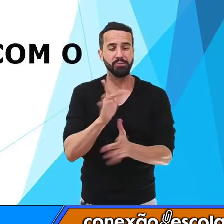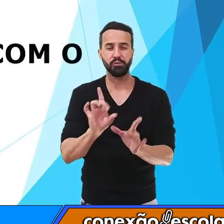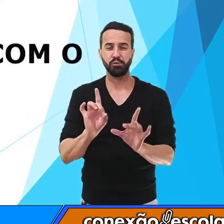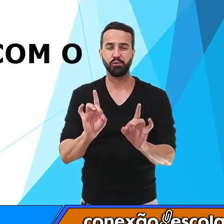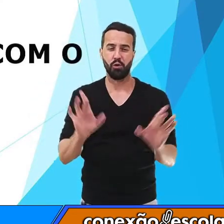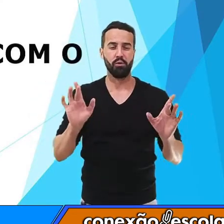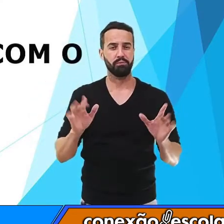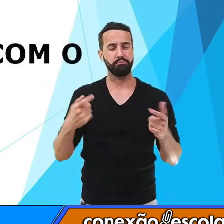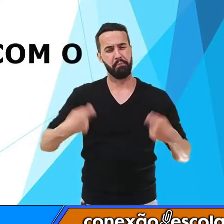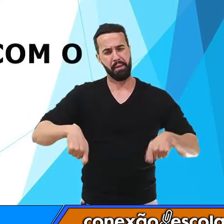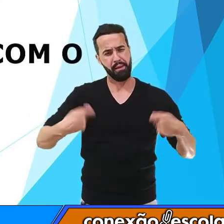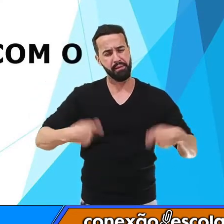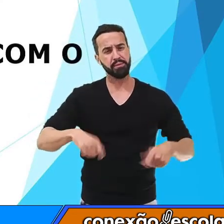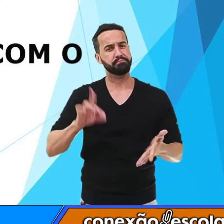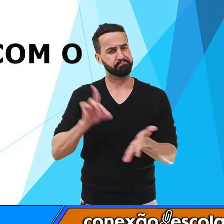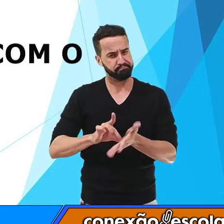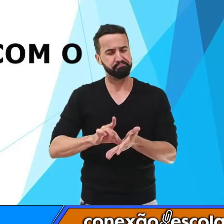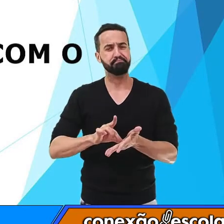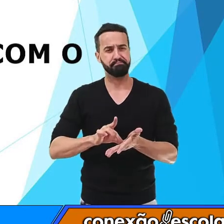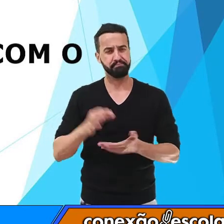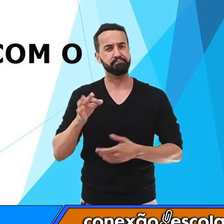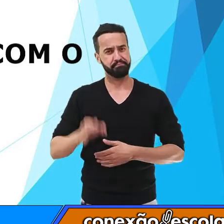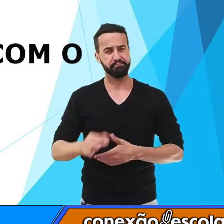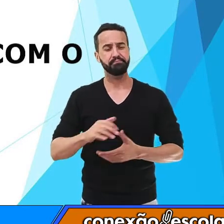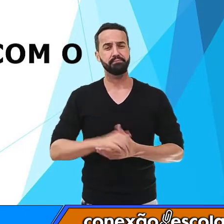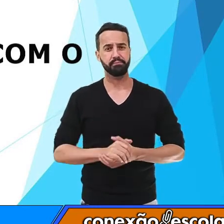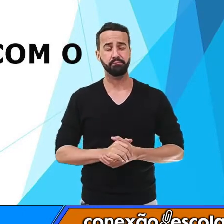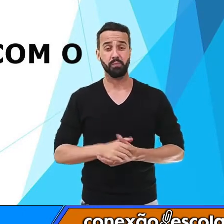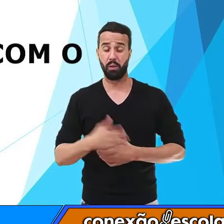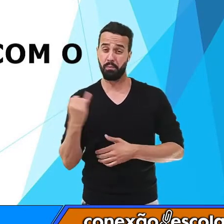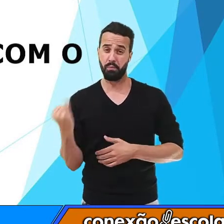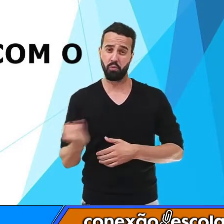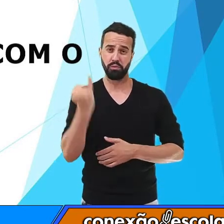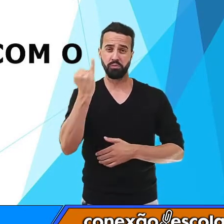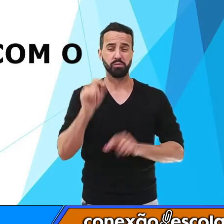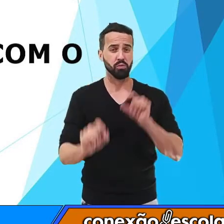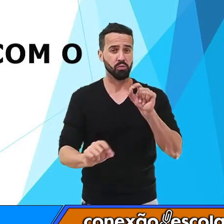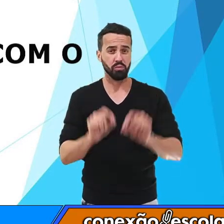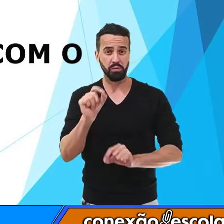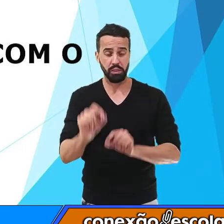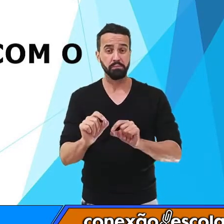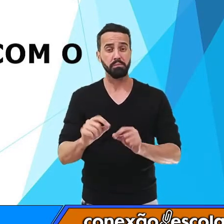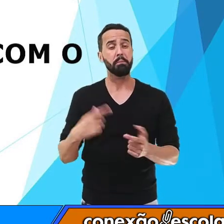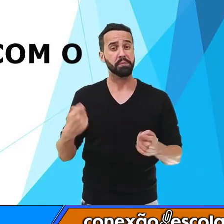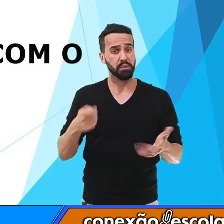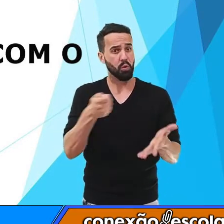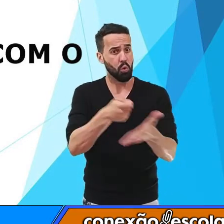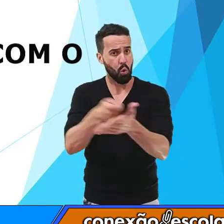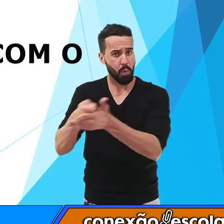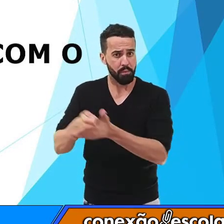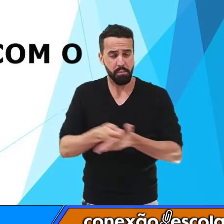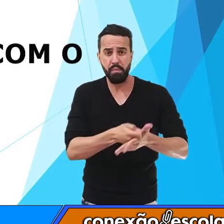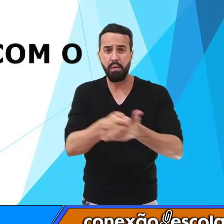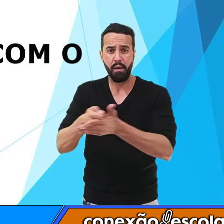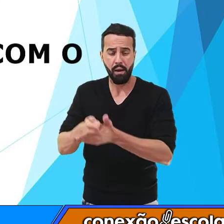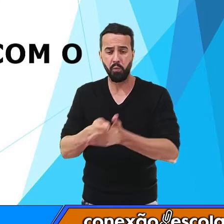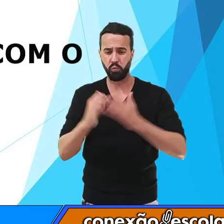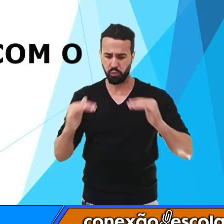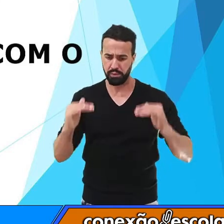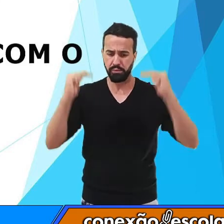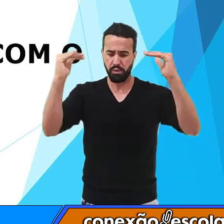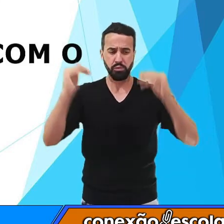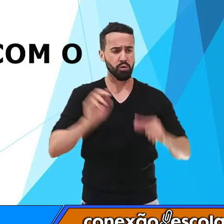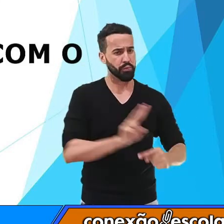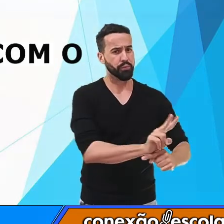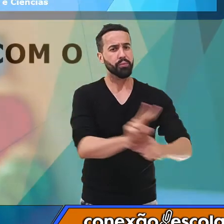que é necessário. E um muito importante, pessoal, cobre das autoridades o cuidado com o meio